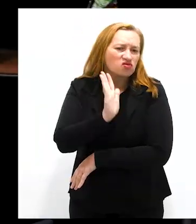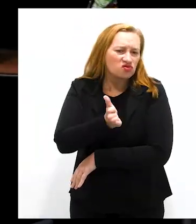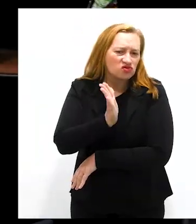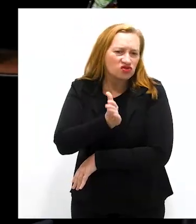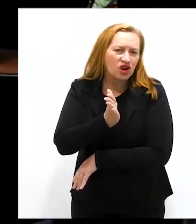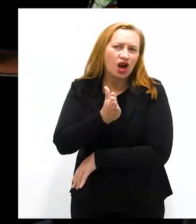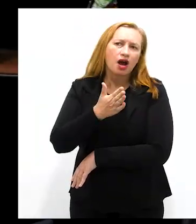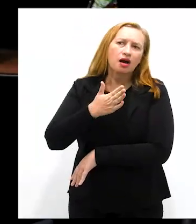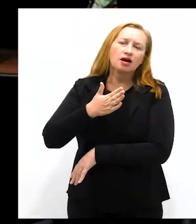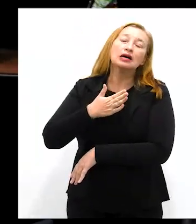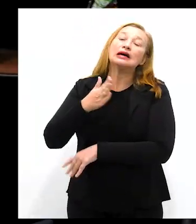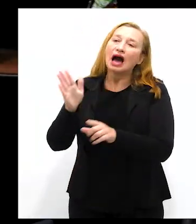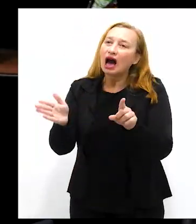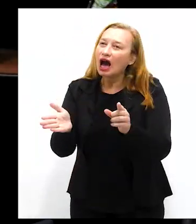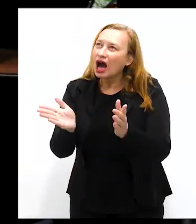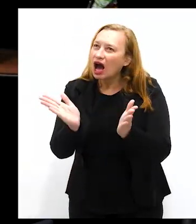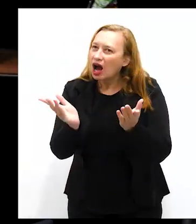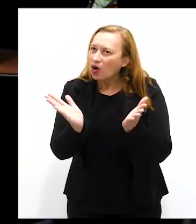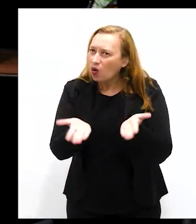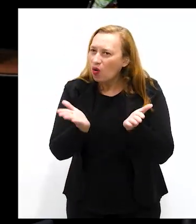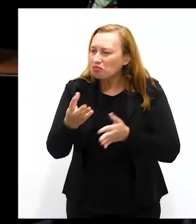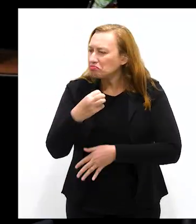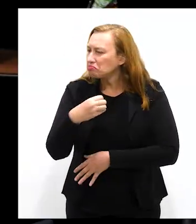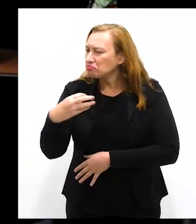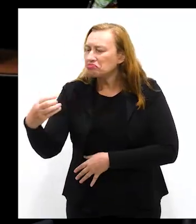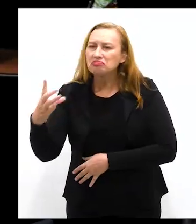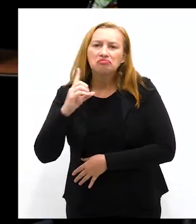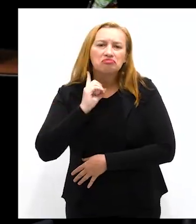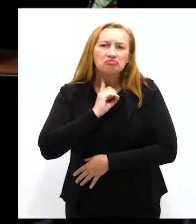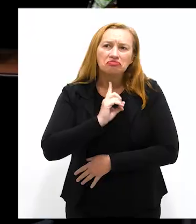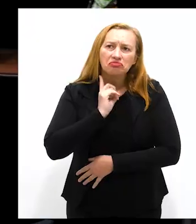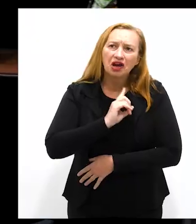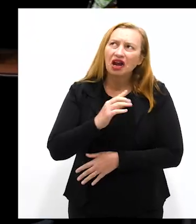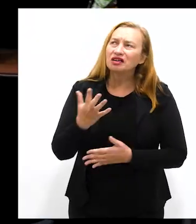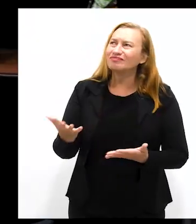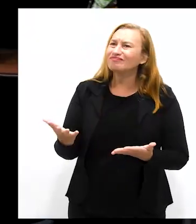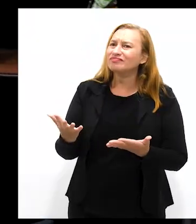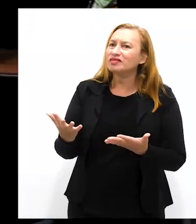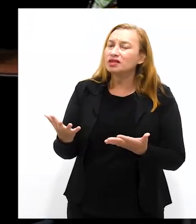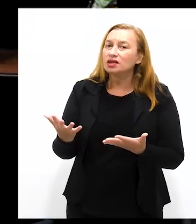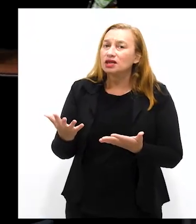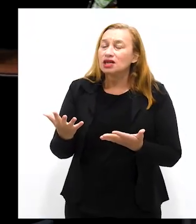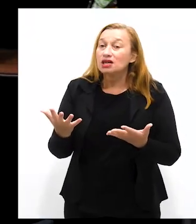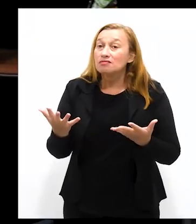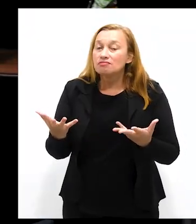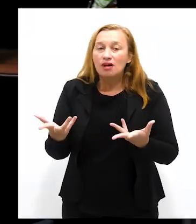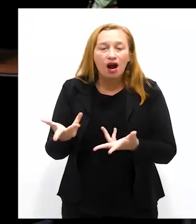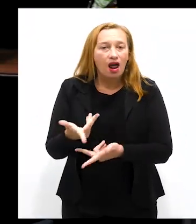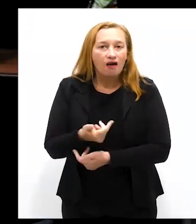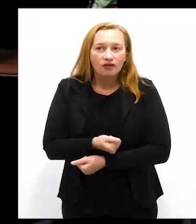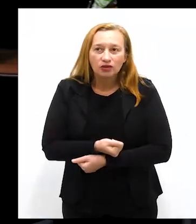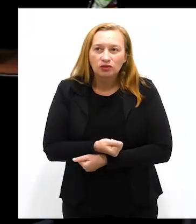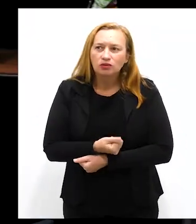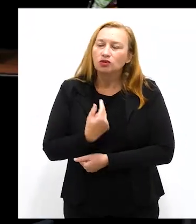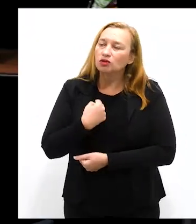e estamos para Minas Gerais agora, né? E é assim, inesperado. Nós tivemos, por exemplo, no